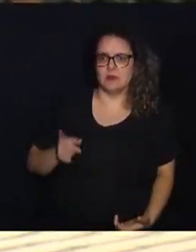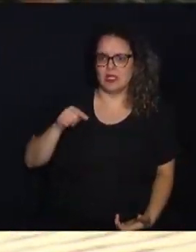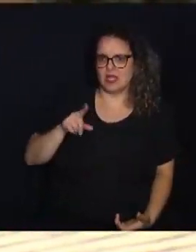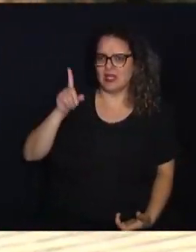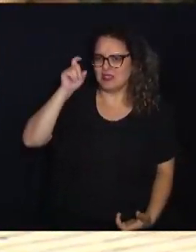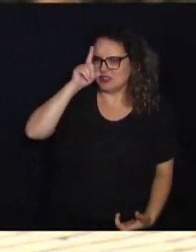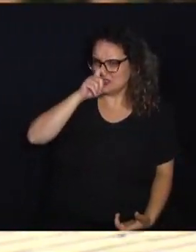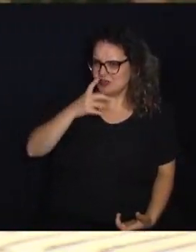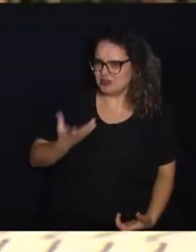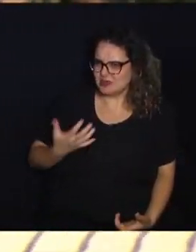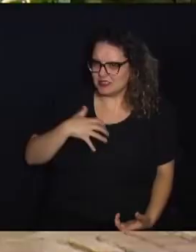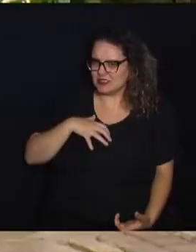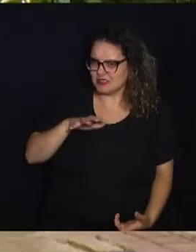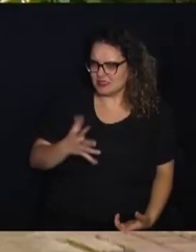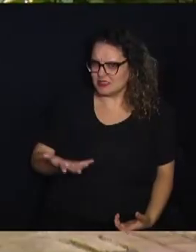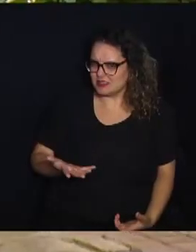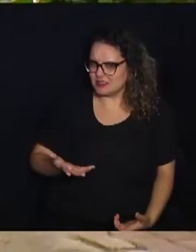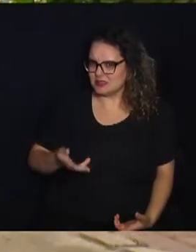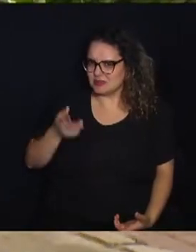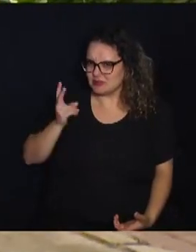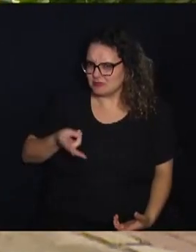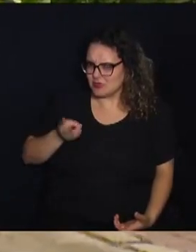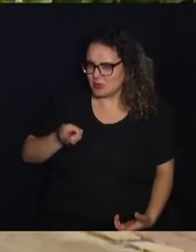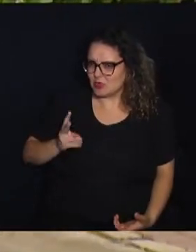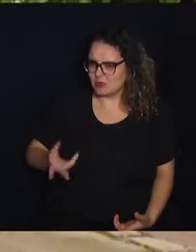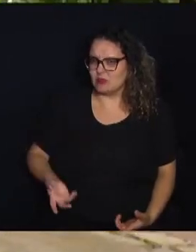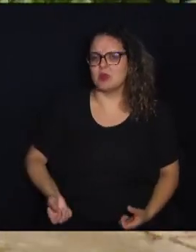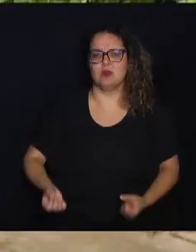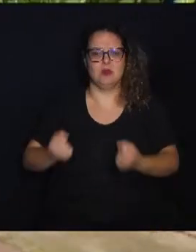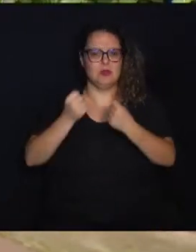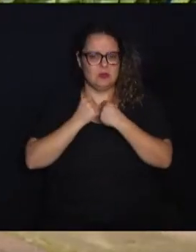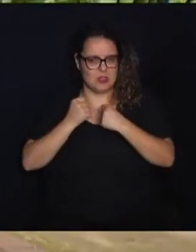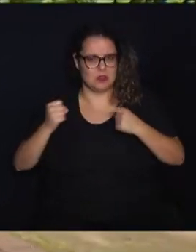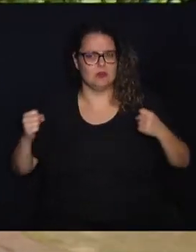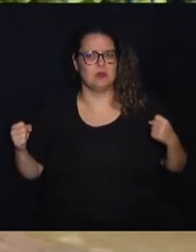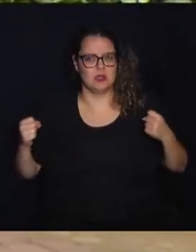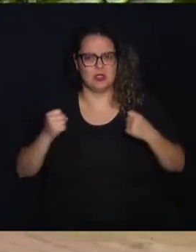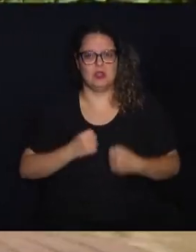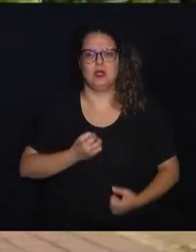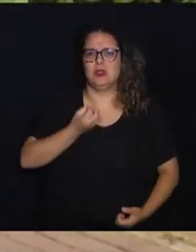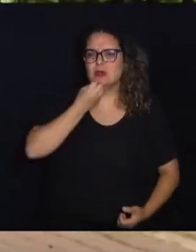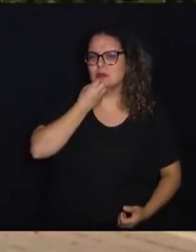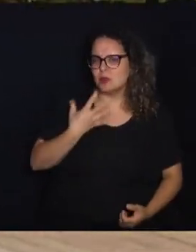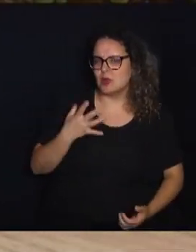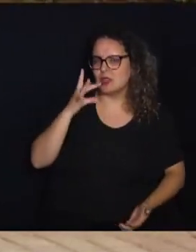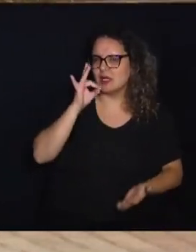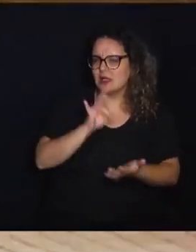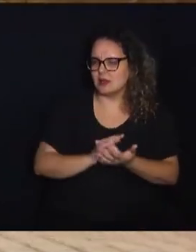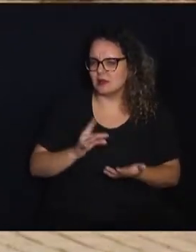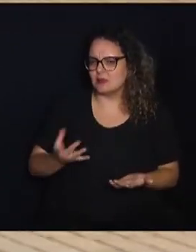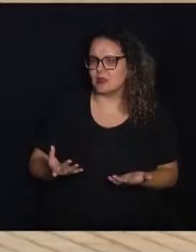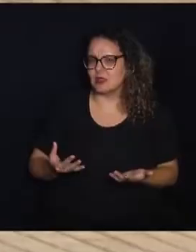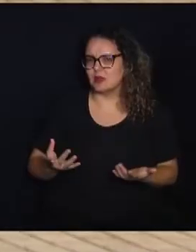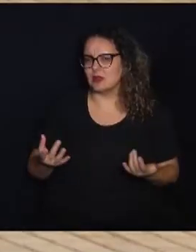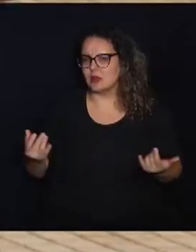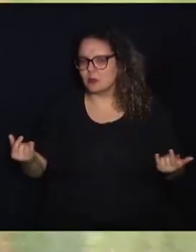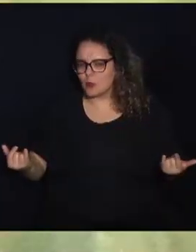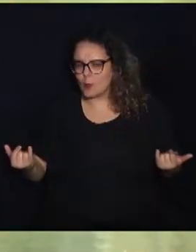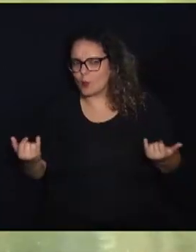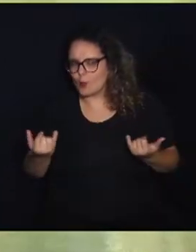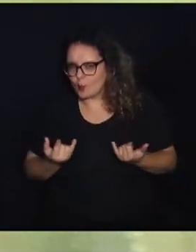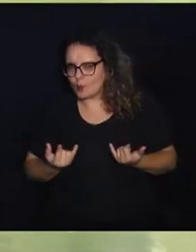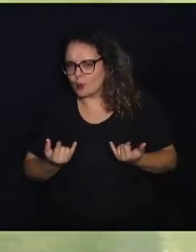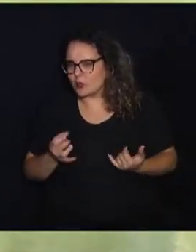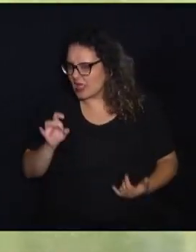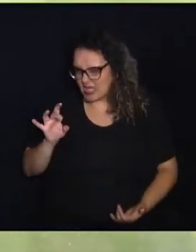assim manter a constância? E a atividade física, ela é boa realmente para você eliminar os quilinhos a mais? É